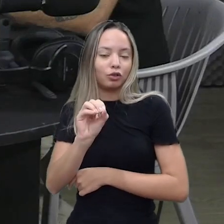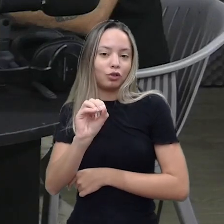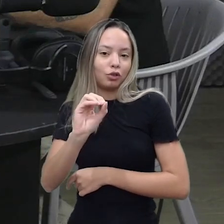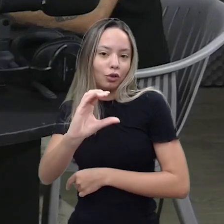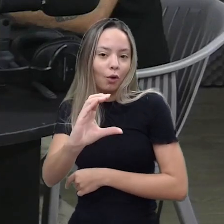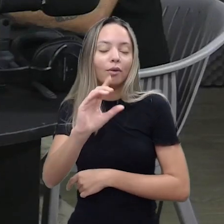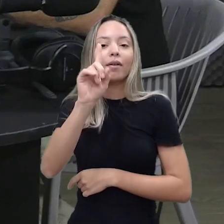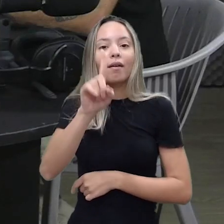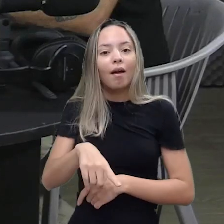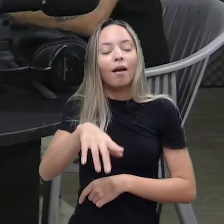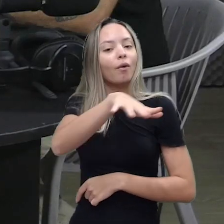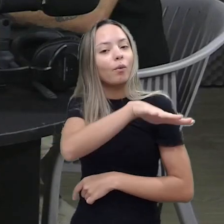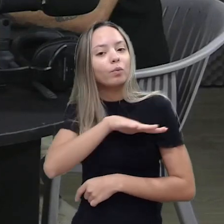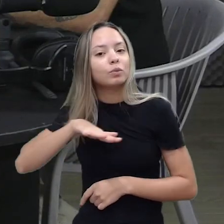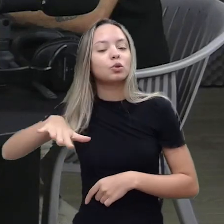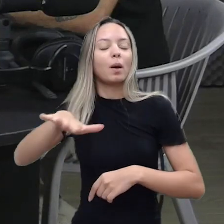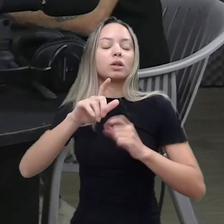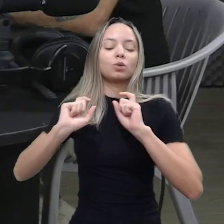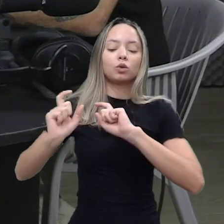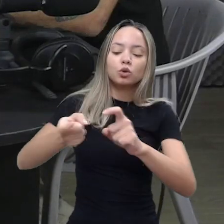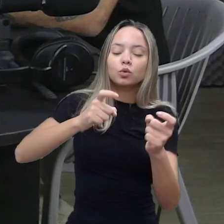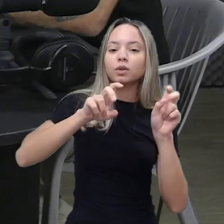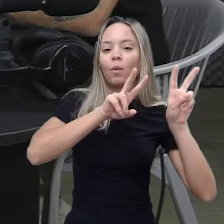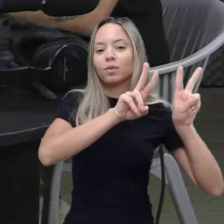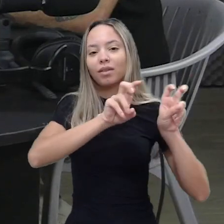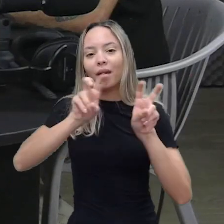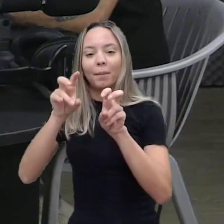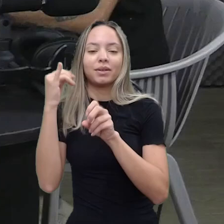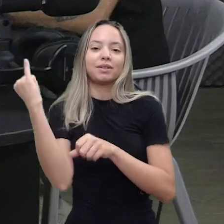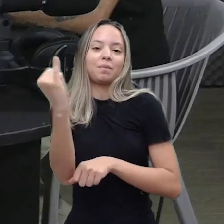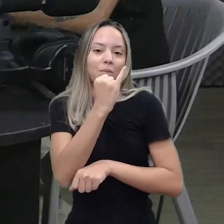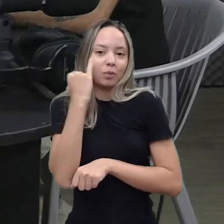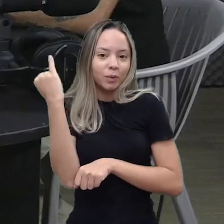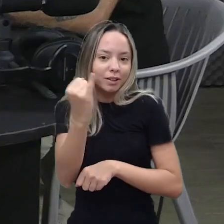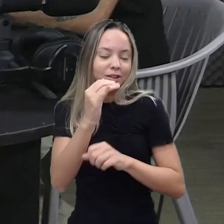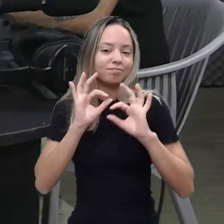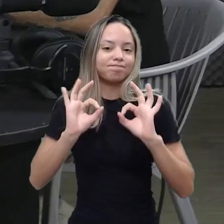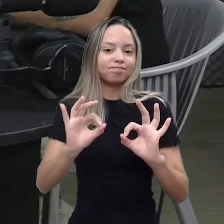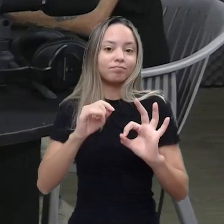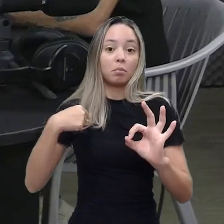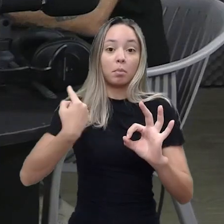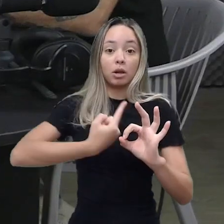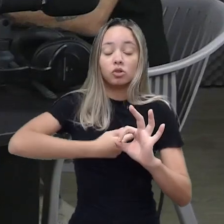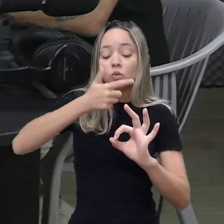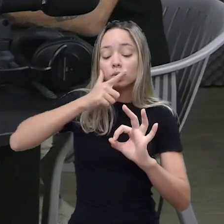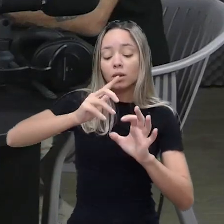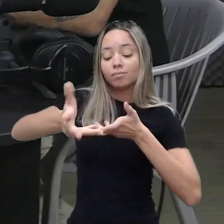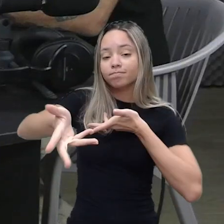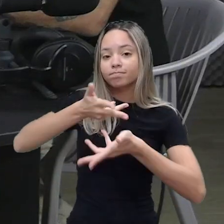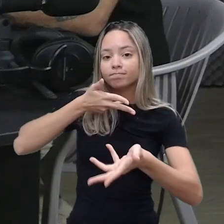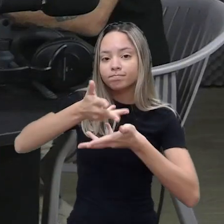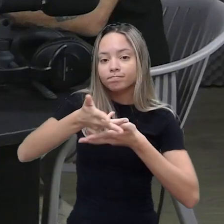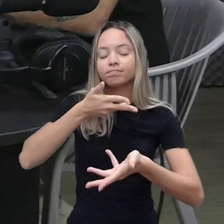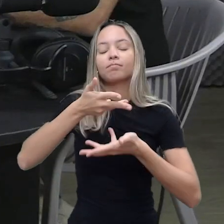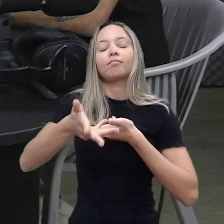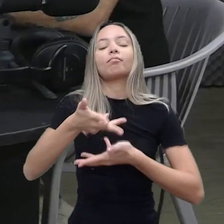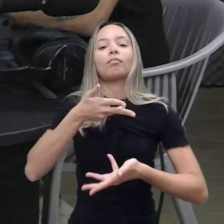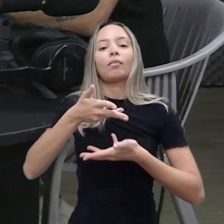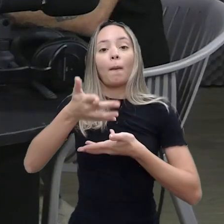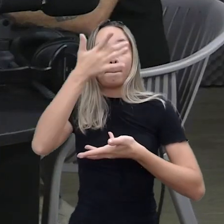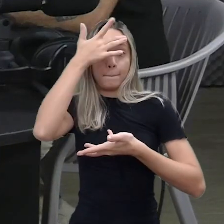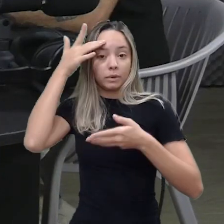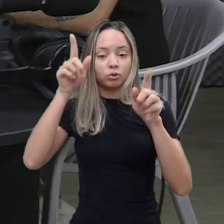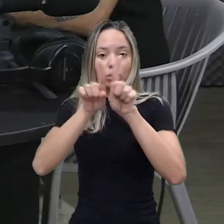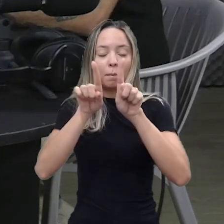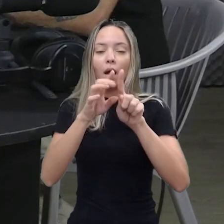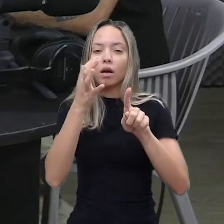espaço, né, de discussões, assim, de temas que são muito relevantes para a gente estar dialogando não apenas, né, com o público, né,